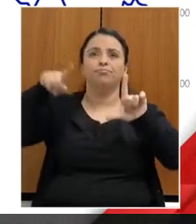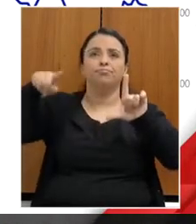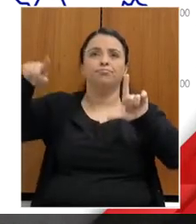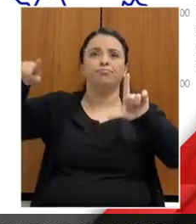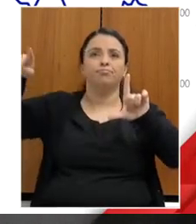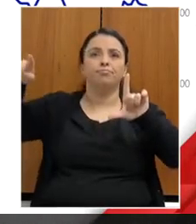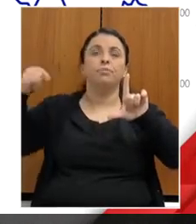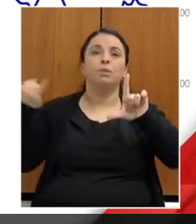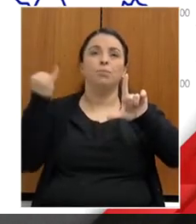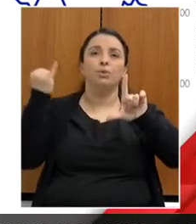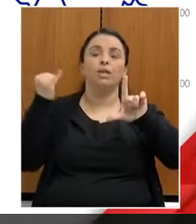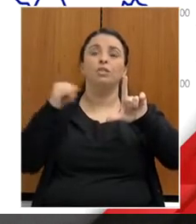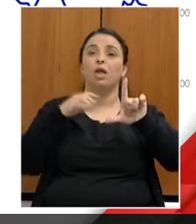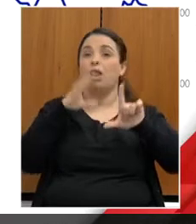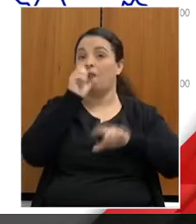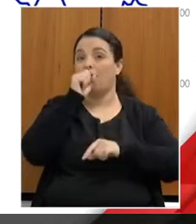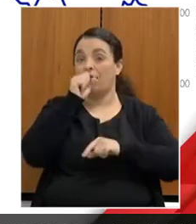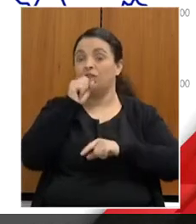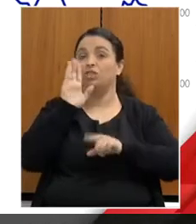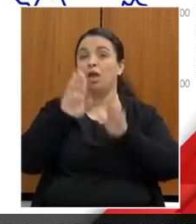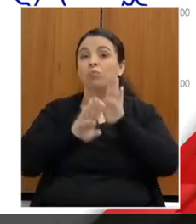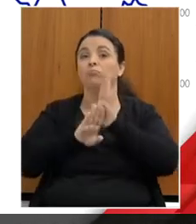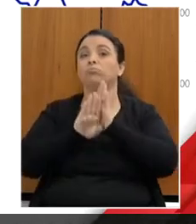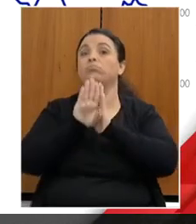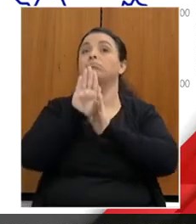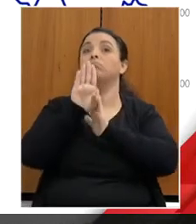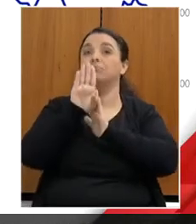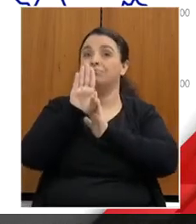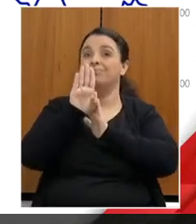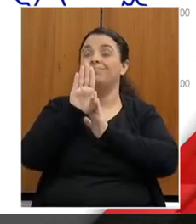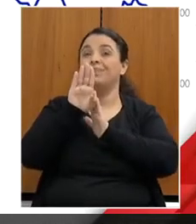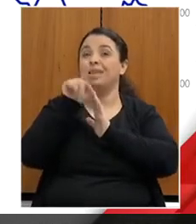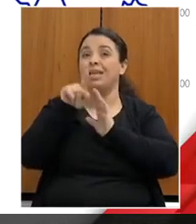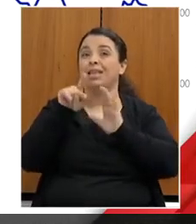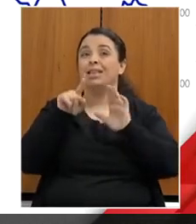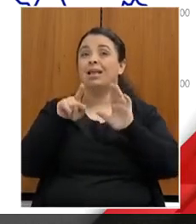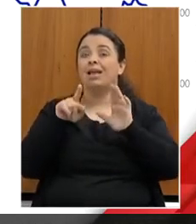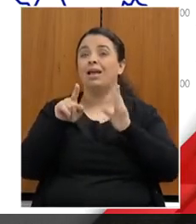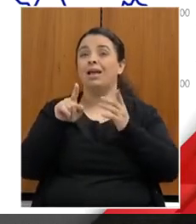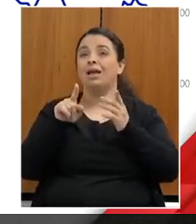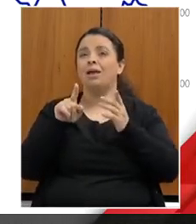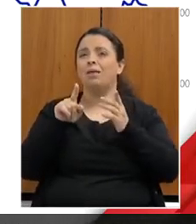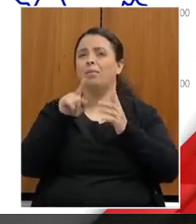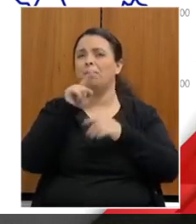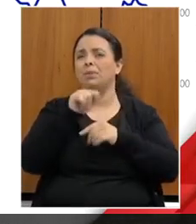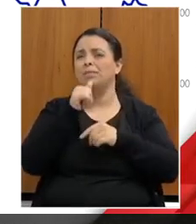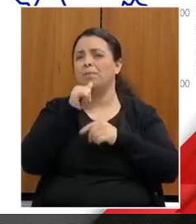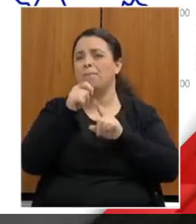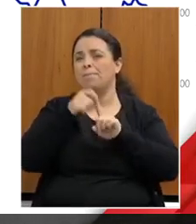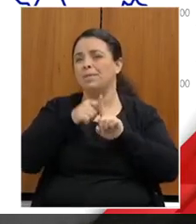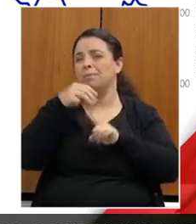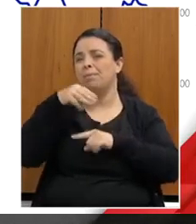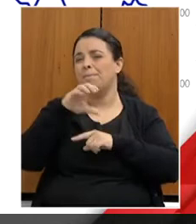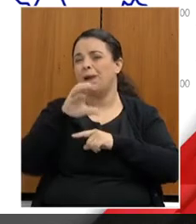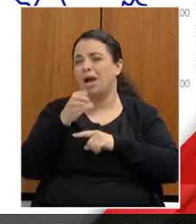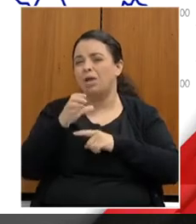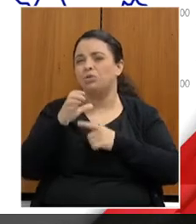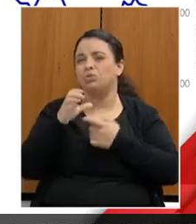aumento da incidência. Vamos observar que essa incidência está muito próxima do final de março, início de abril,